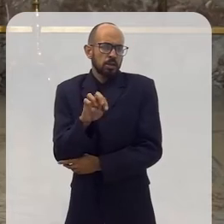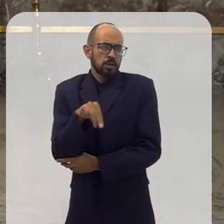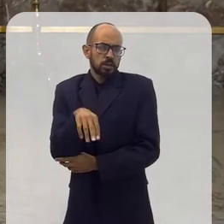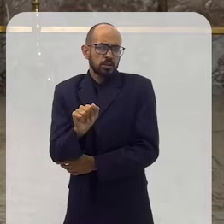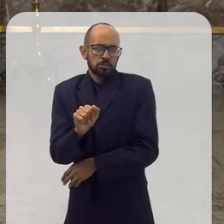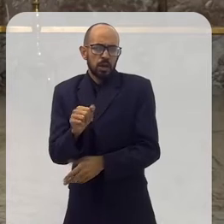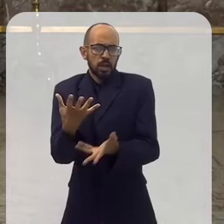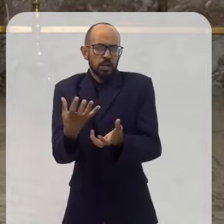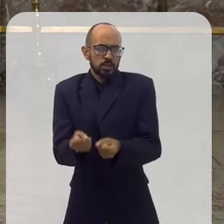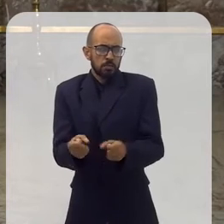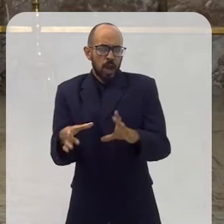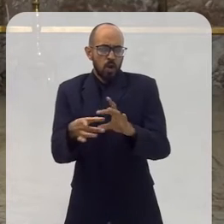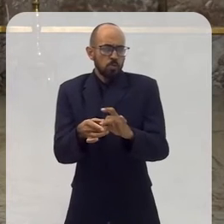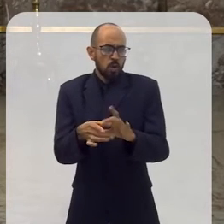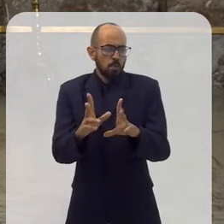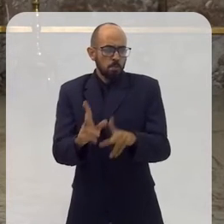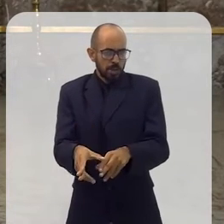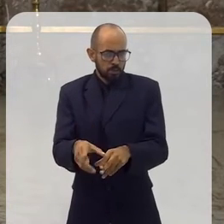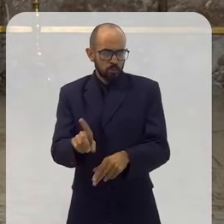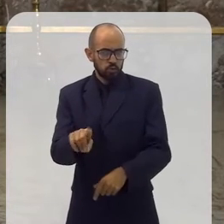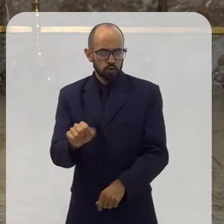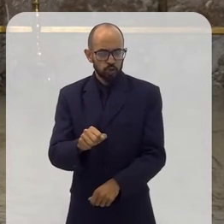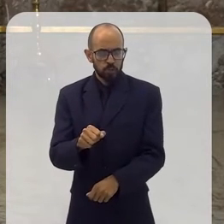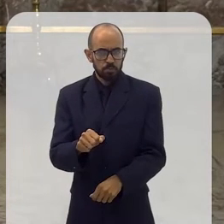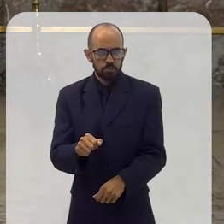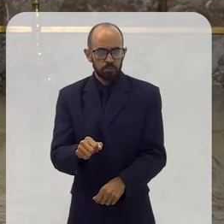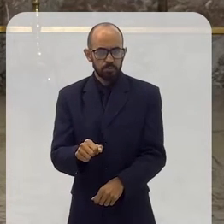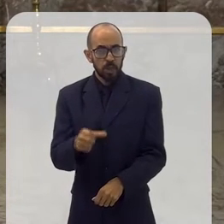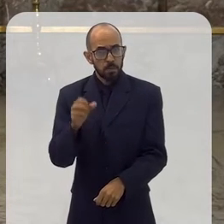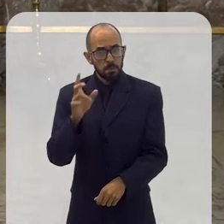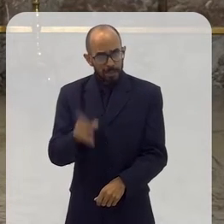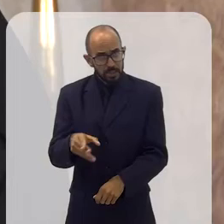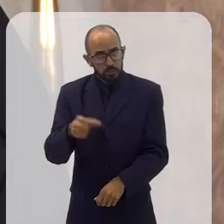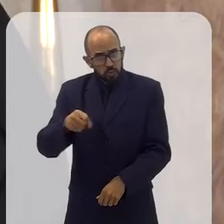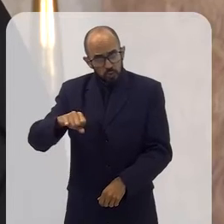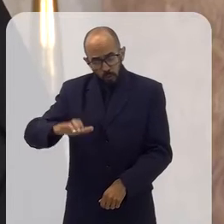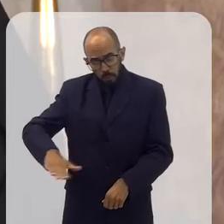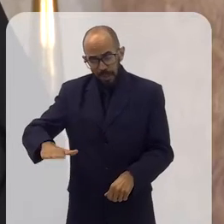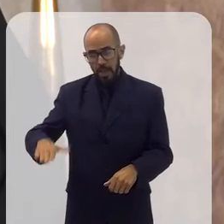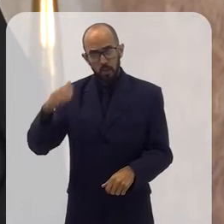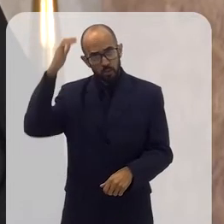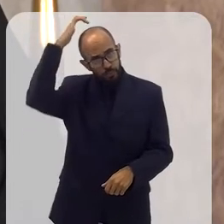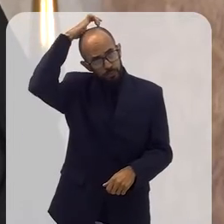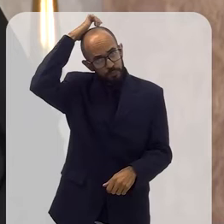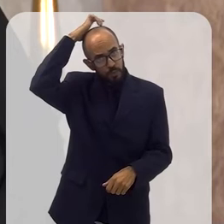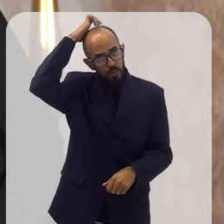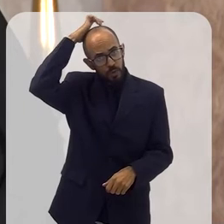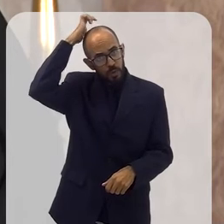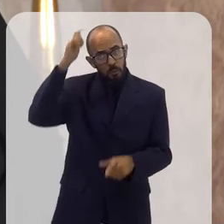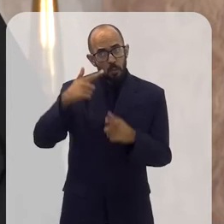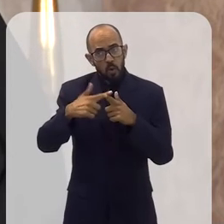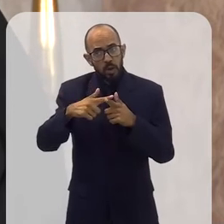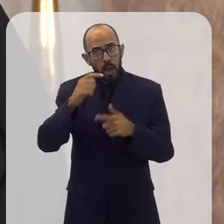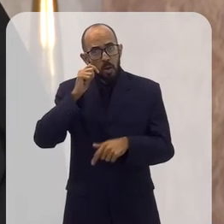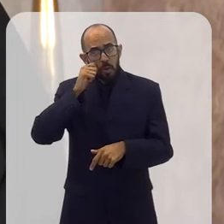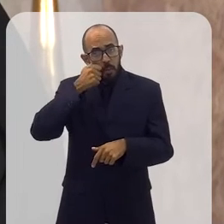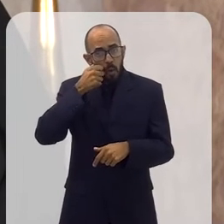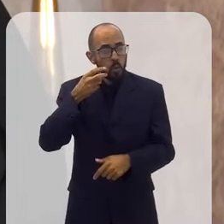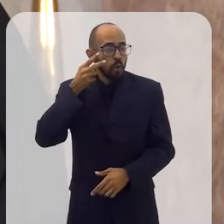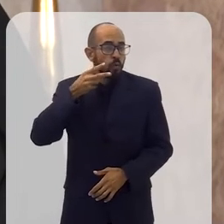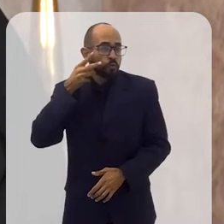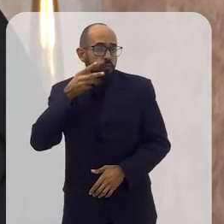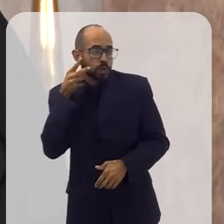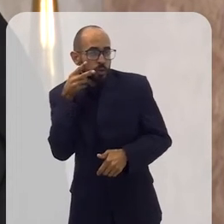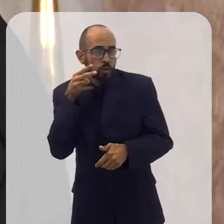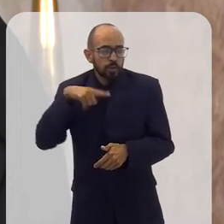crismada e receber a comunhão mesmo criança pequena? Porque a nossa comunhão é o pão e vinho, que